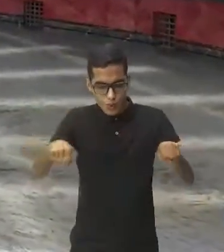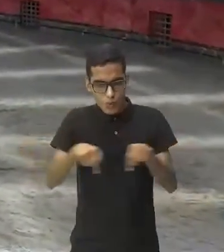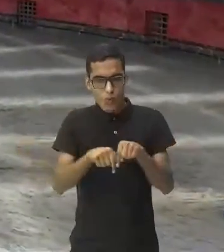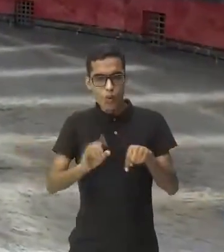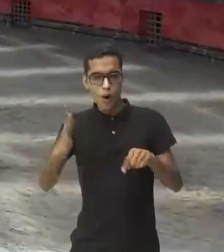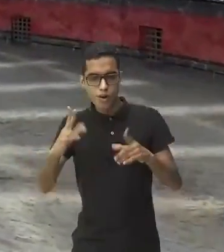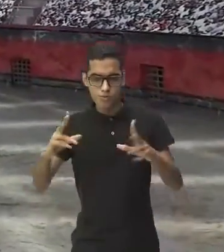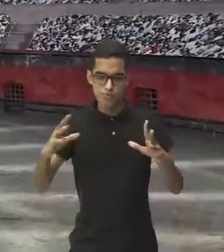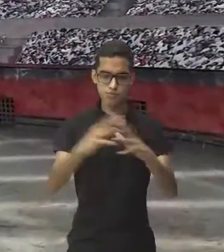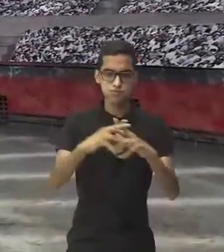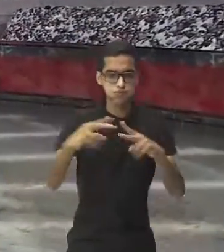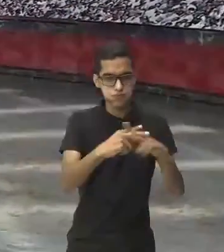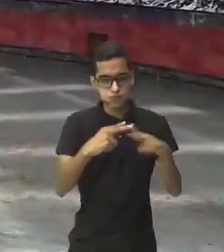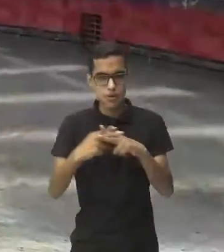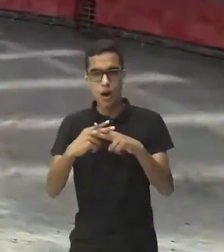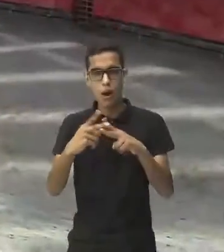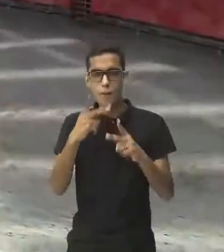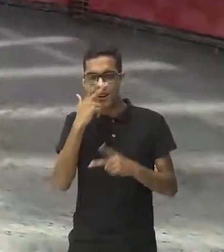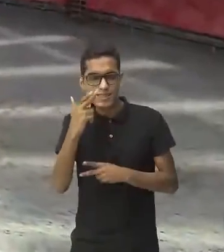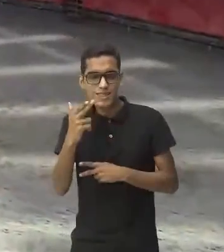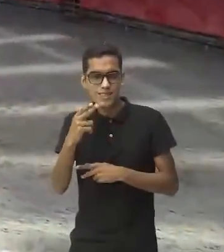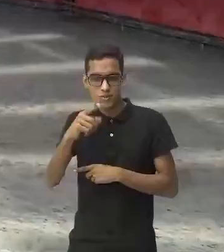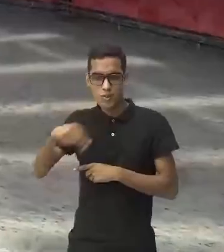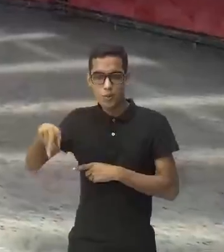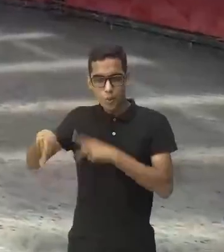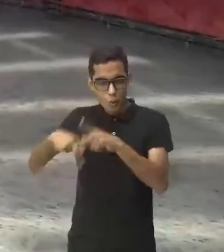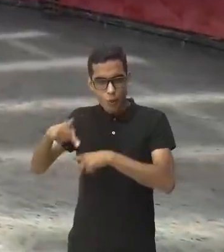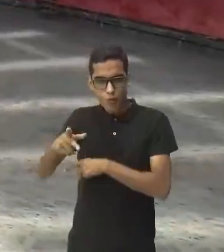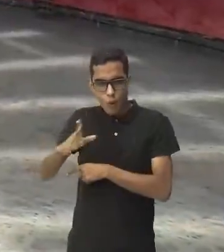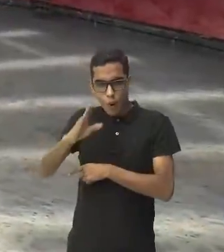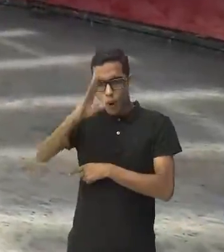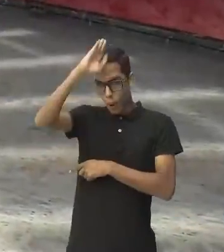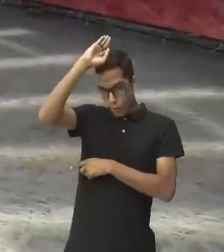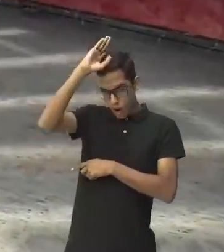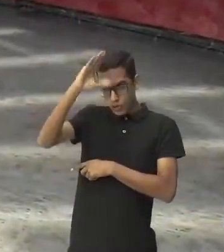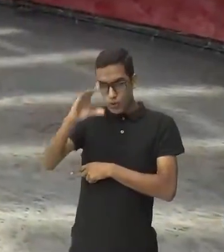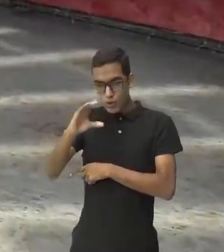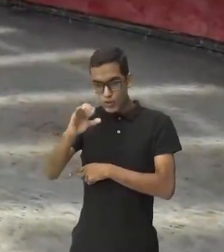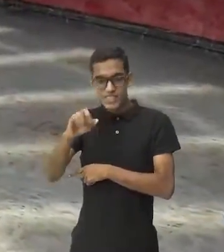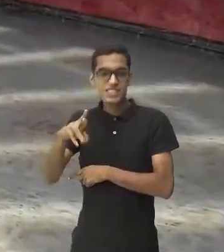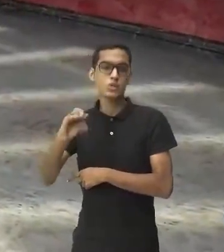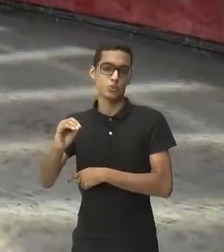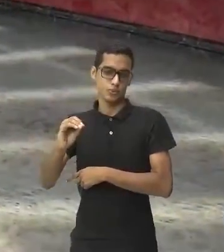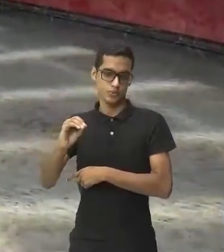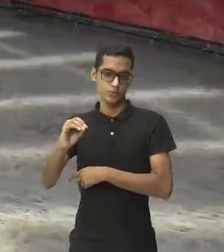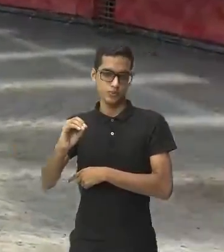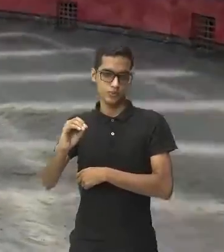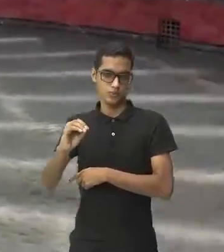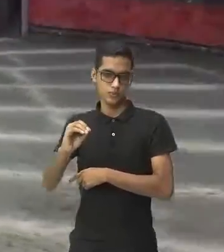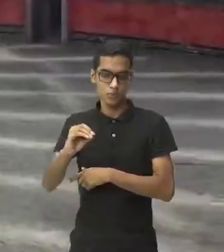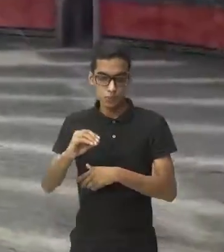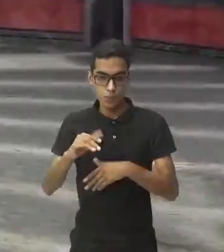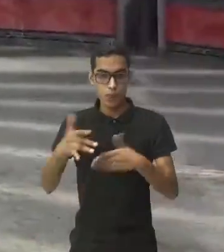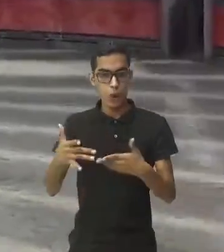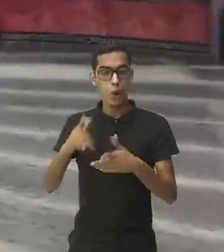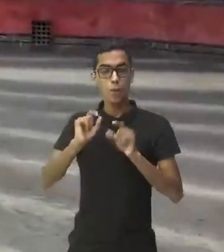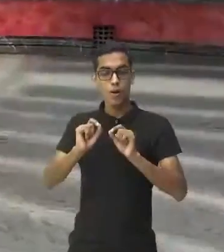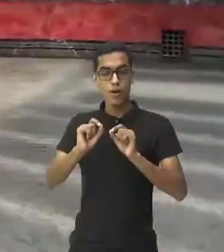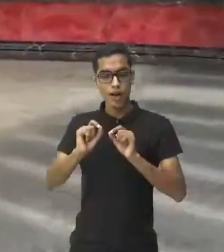romano adotou essa política do pão e circo, professor? Justamente para conter